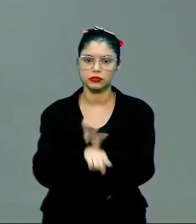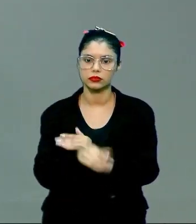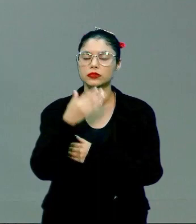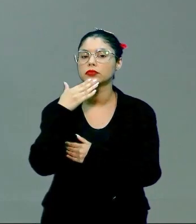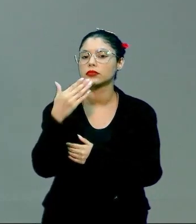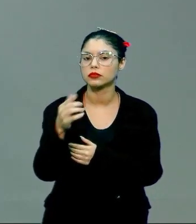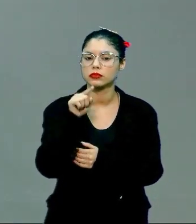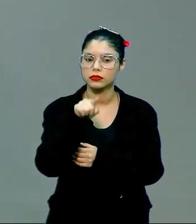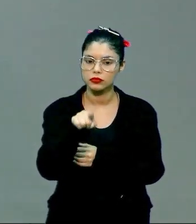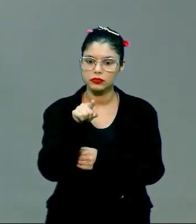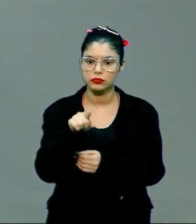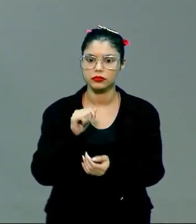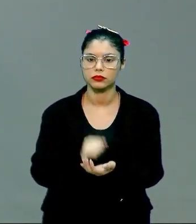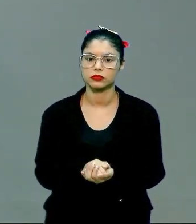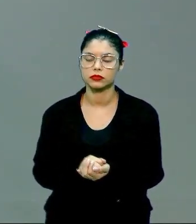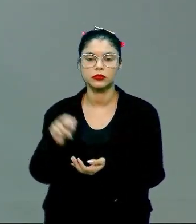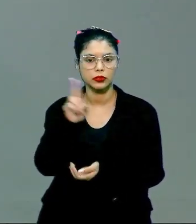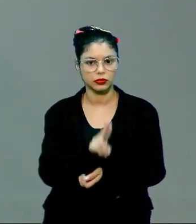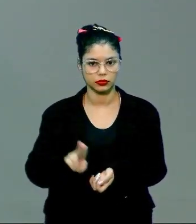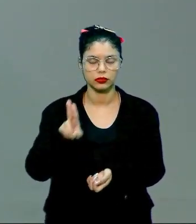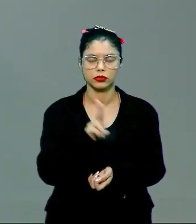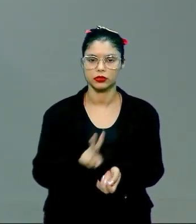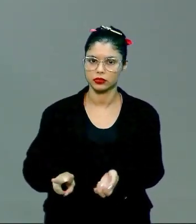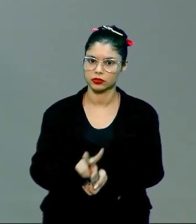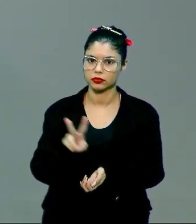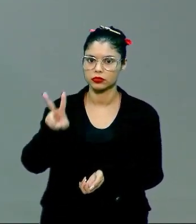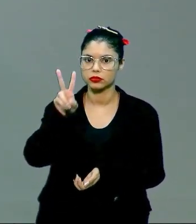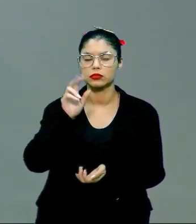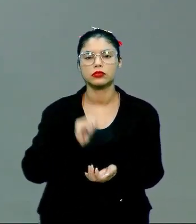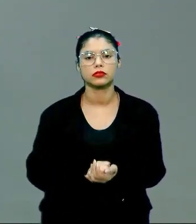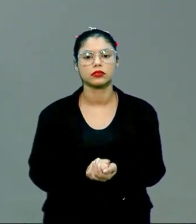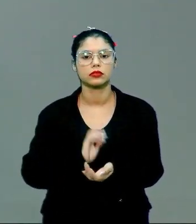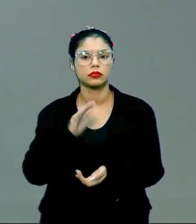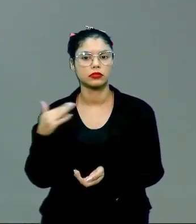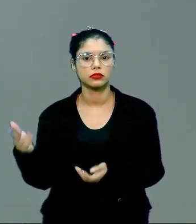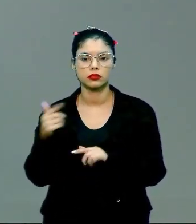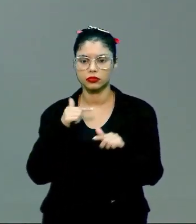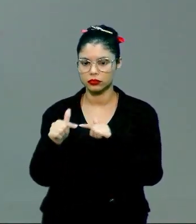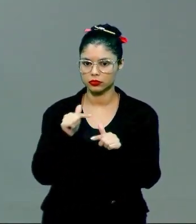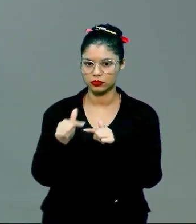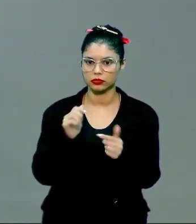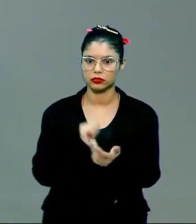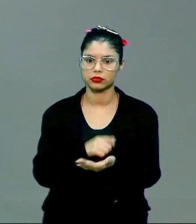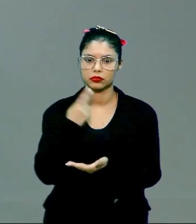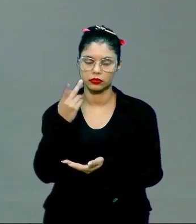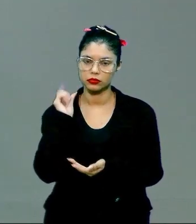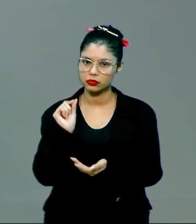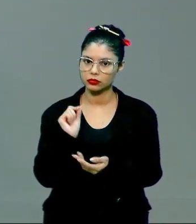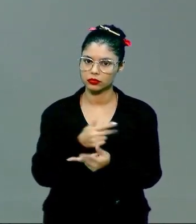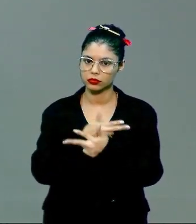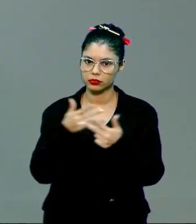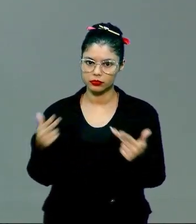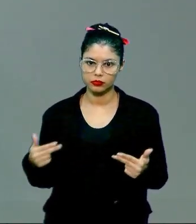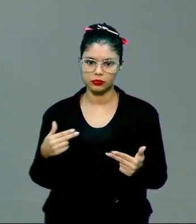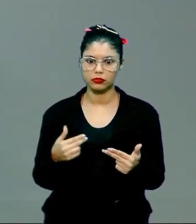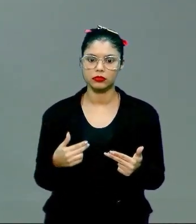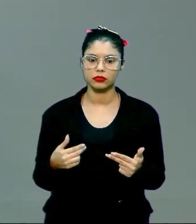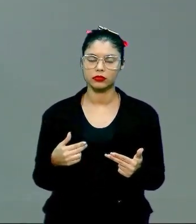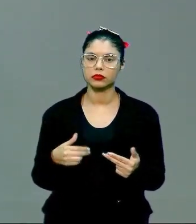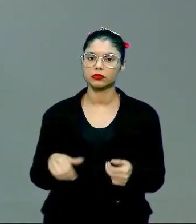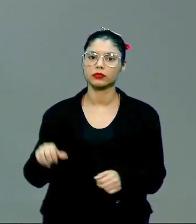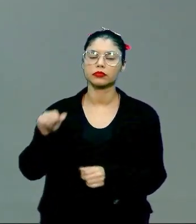vai pedir que você utilize esse valor da gravidade quando se trabalha a respeito de objetos que estão em queda